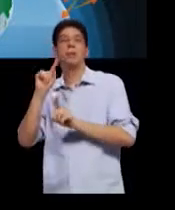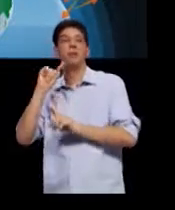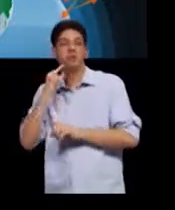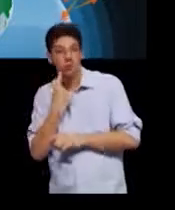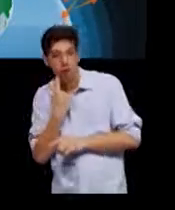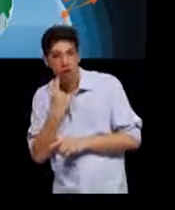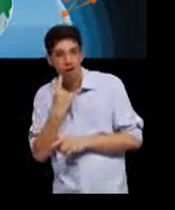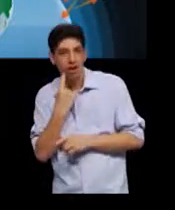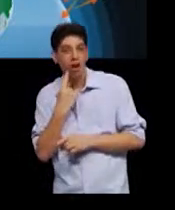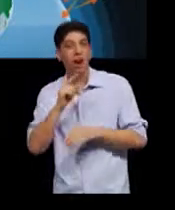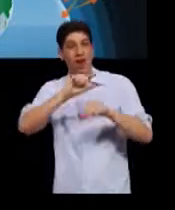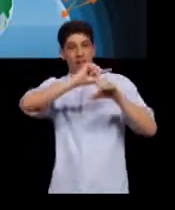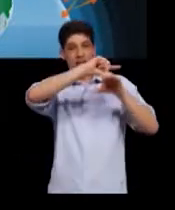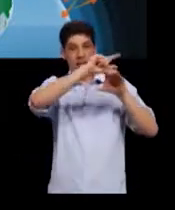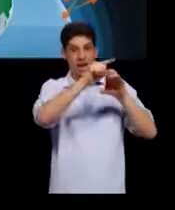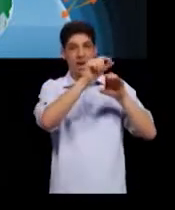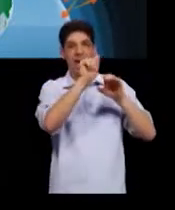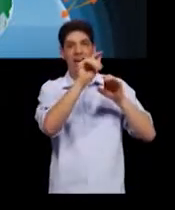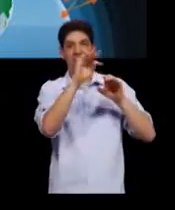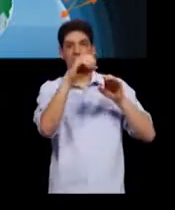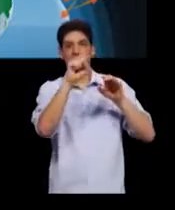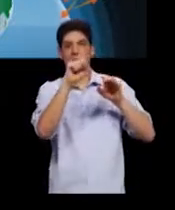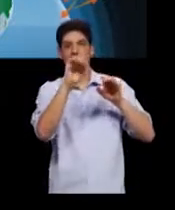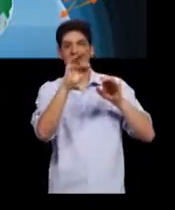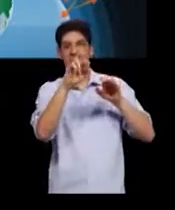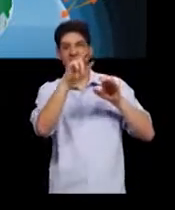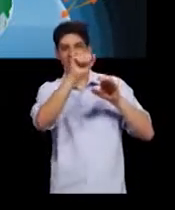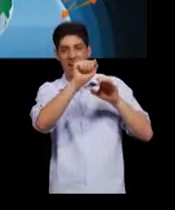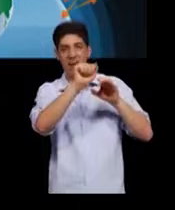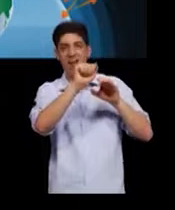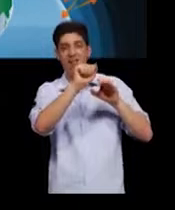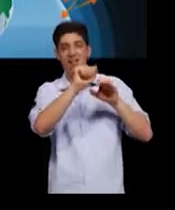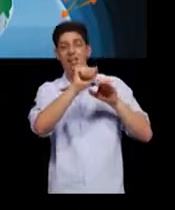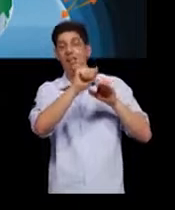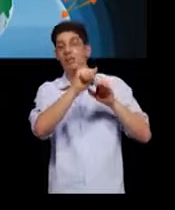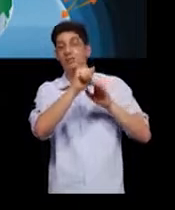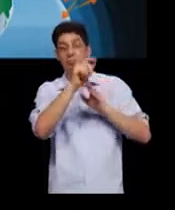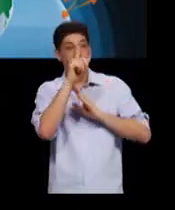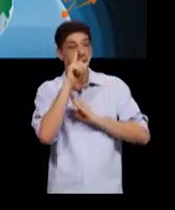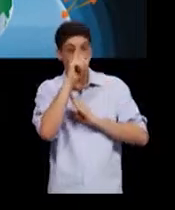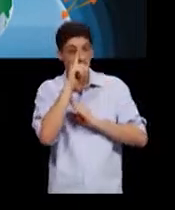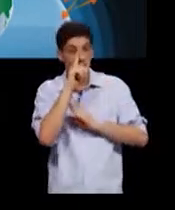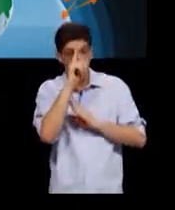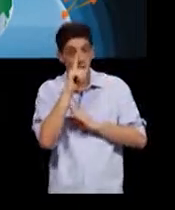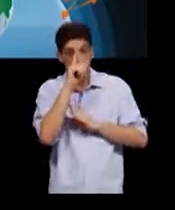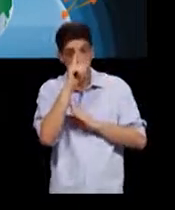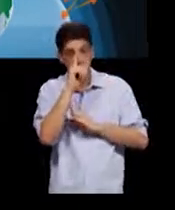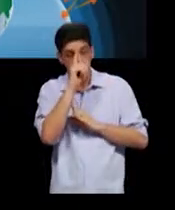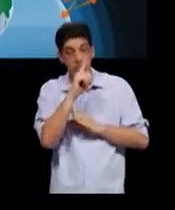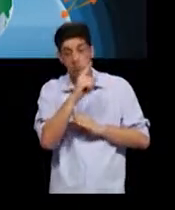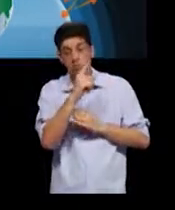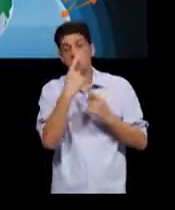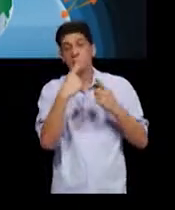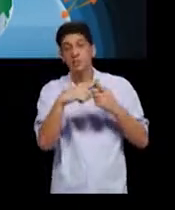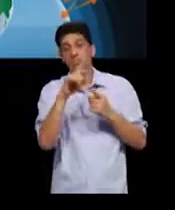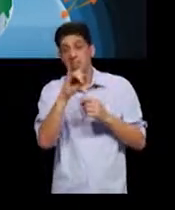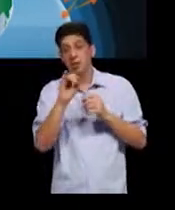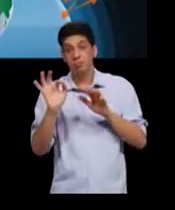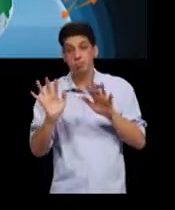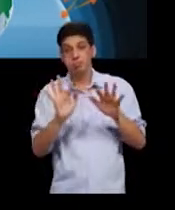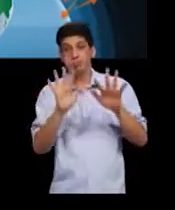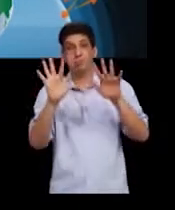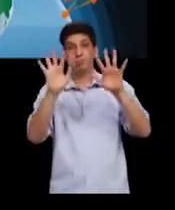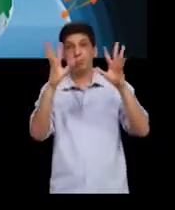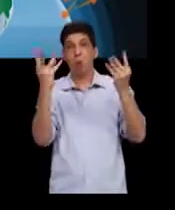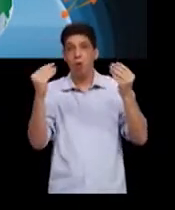atmosfera terrestre, nós já vimos na aula passada, que faz um grande mal, porque quanto mais gases tiver,